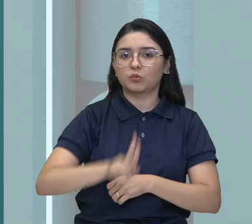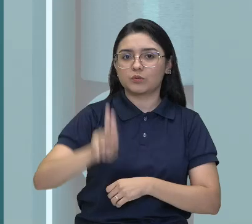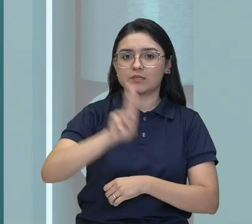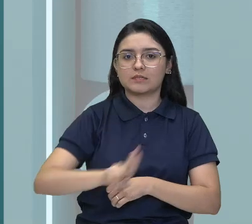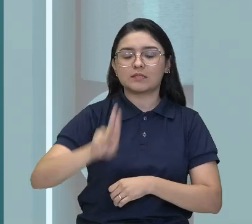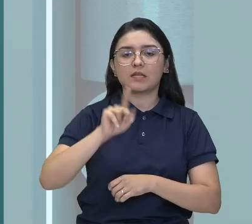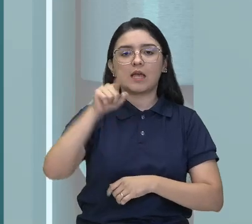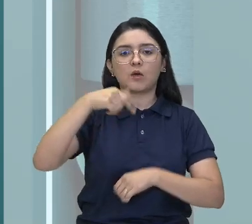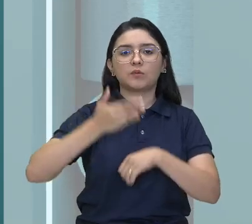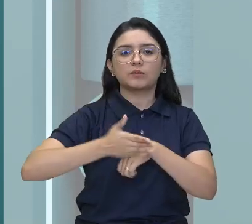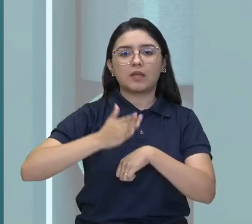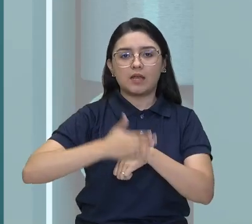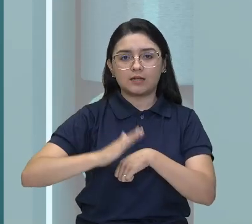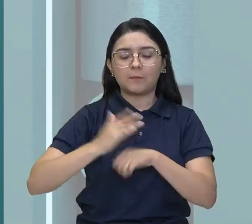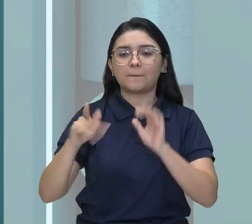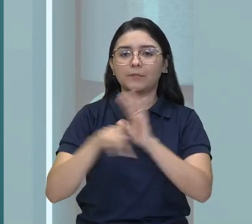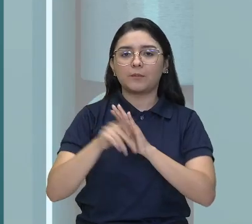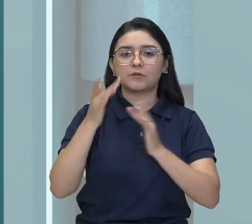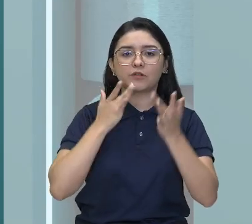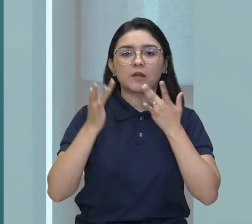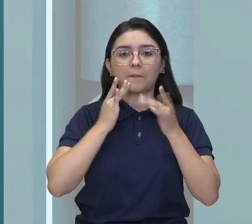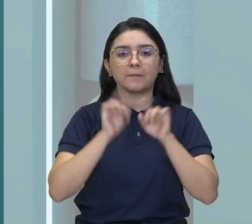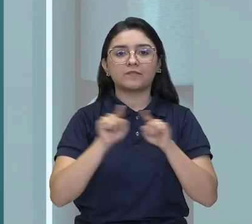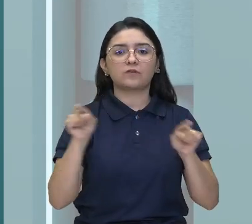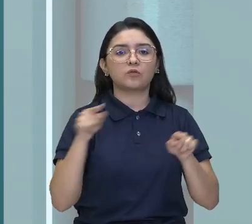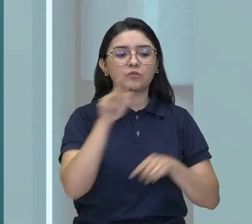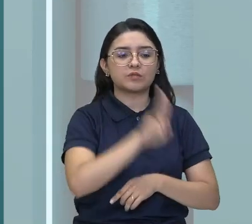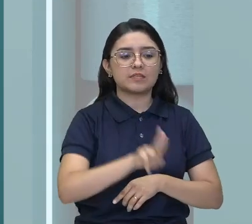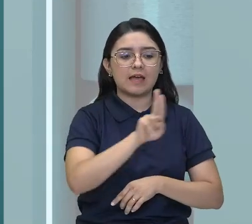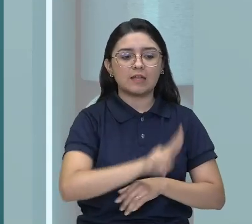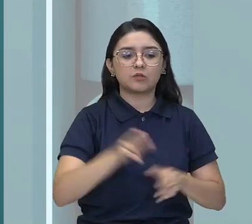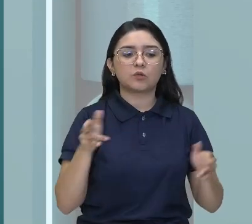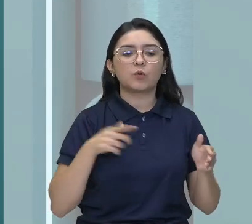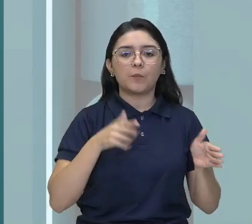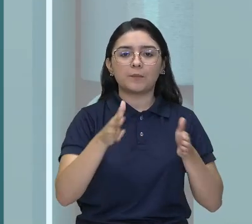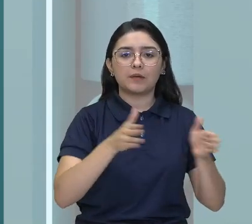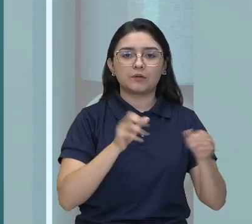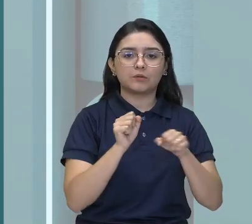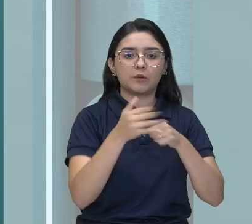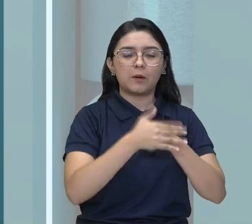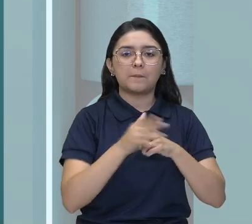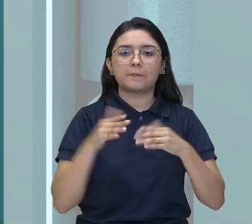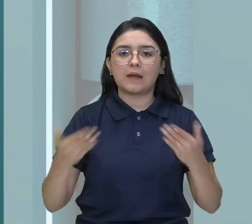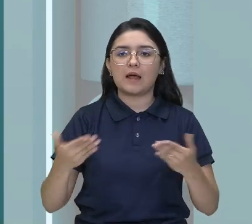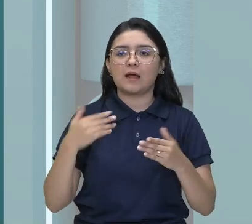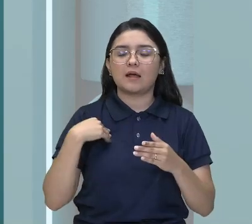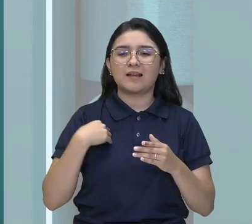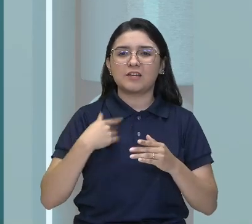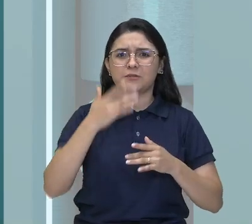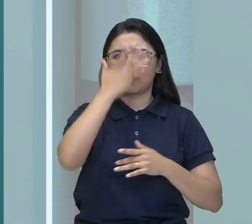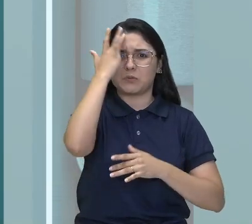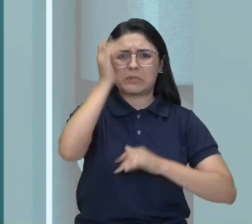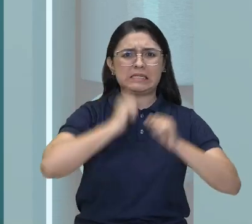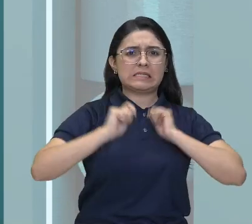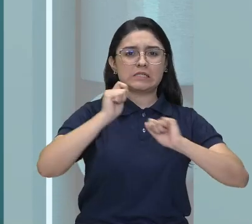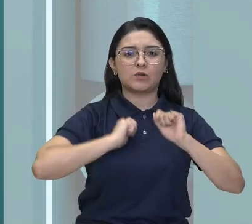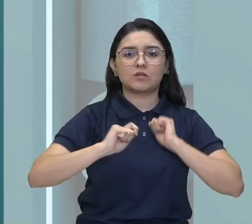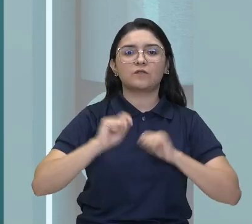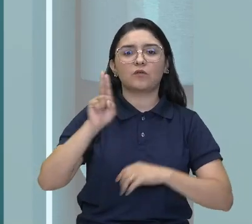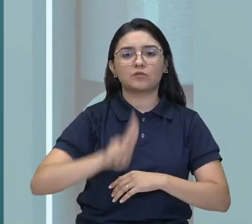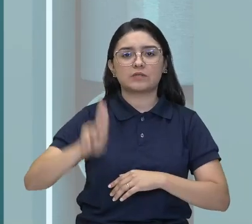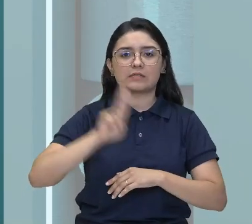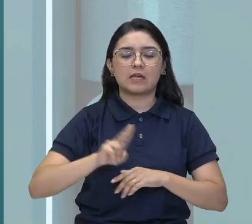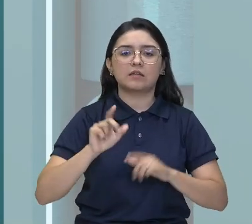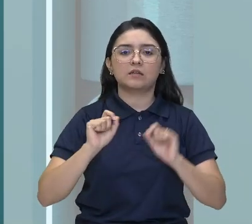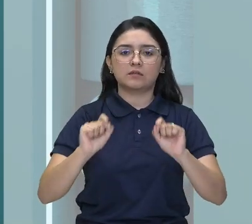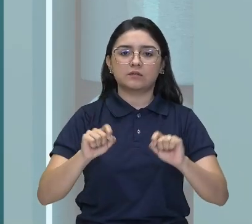é um exercício teatral, mas ela foi usada muito para diminuir a ansiedade das pessoas, que é o momento de